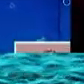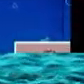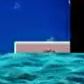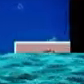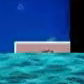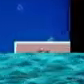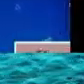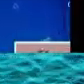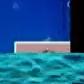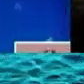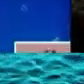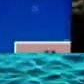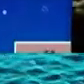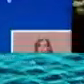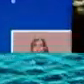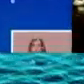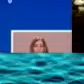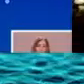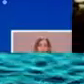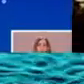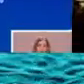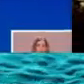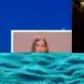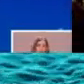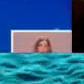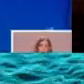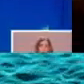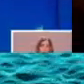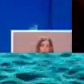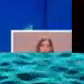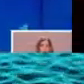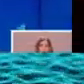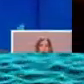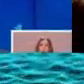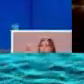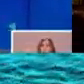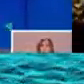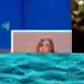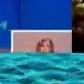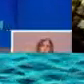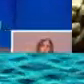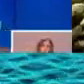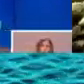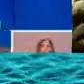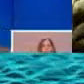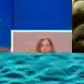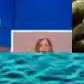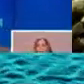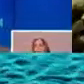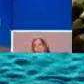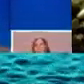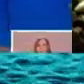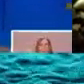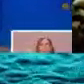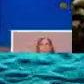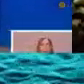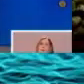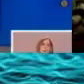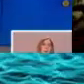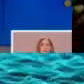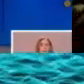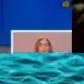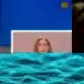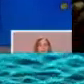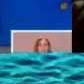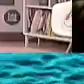jogos, não podia ir às aulas e estar com os meus amigos. Não pude ir à praia, a partir de certa altura o tempo já estava bom. Não pude ir à praia. Não pude nadar, não pude correr. Não pude ir a